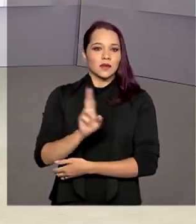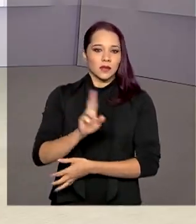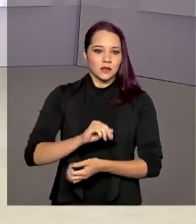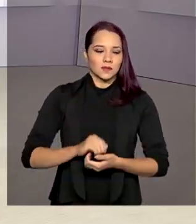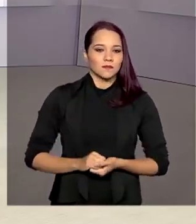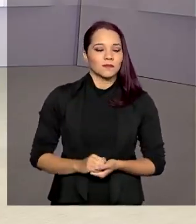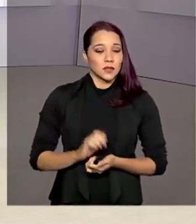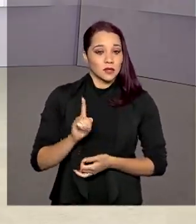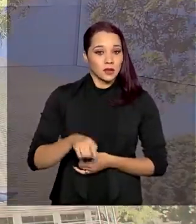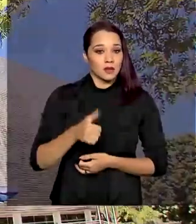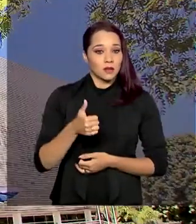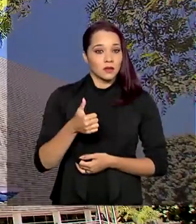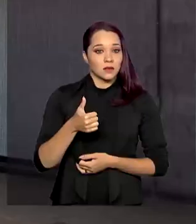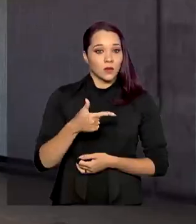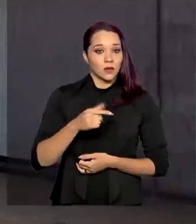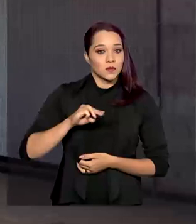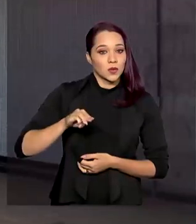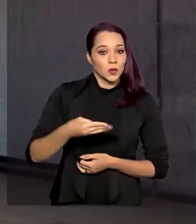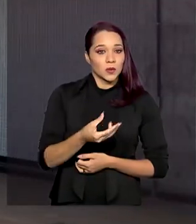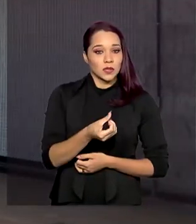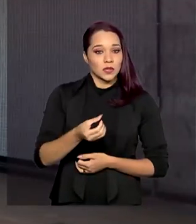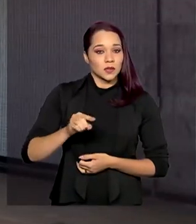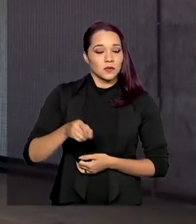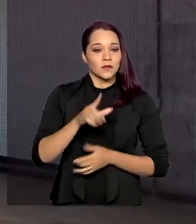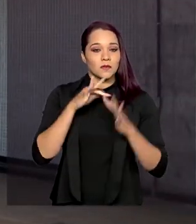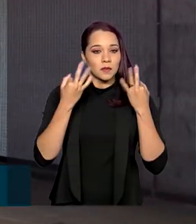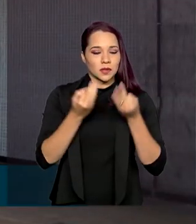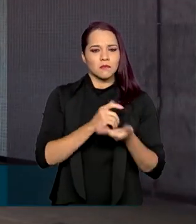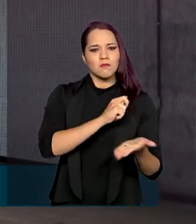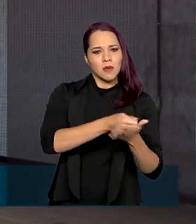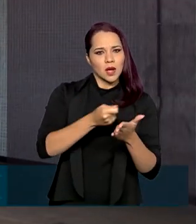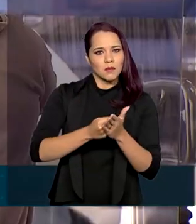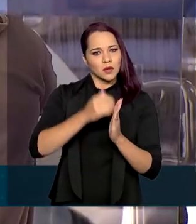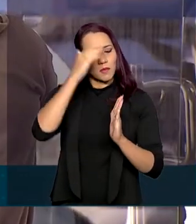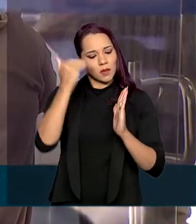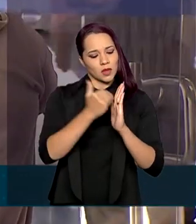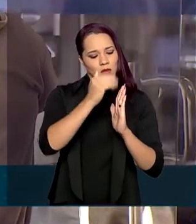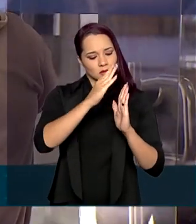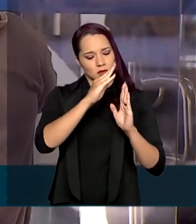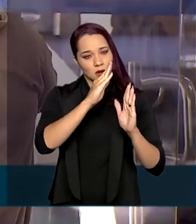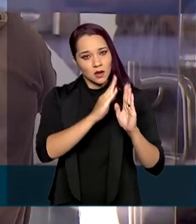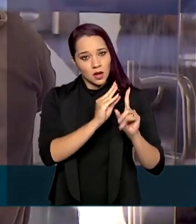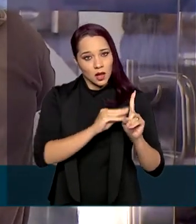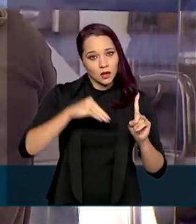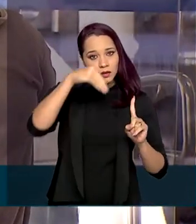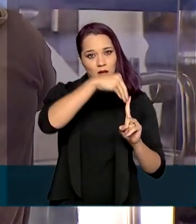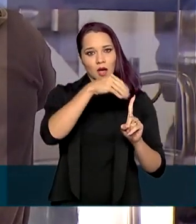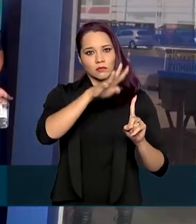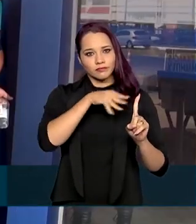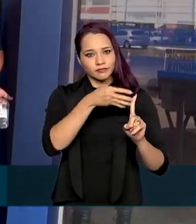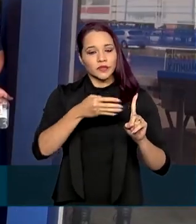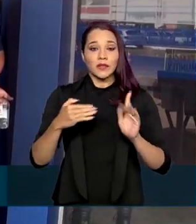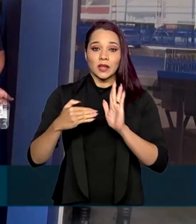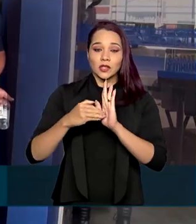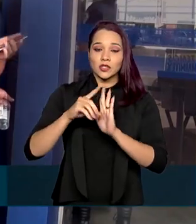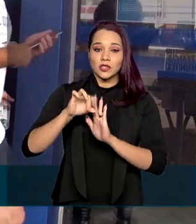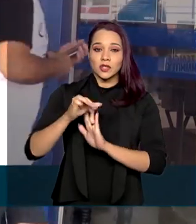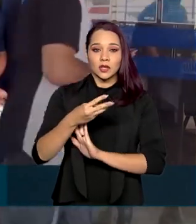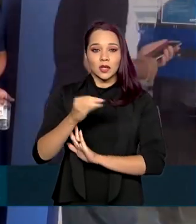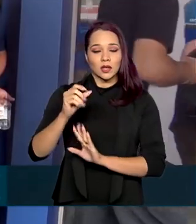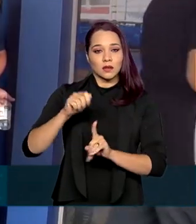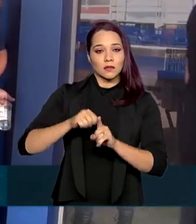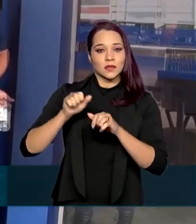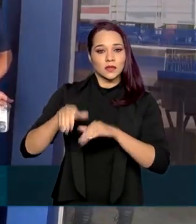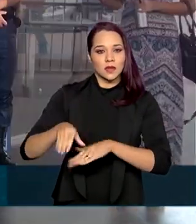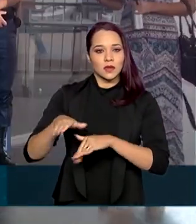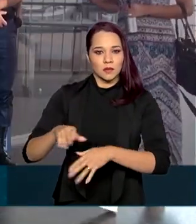São 12 milhões e 600 mil famílias. O pagamento segue o calendário do programa e vai até 30 de setembro. A extensão